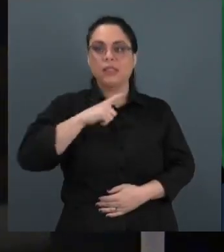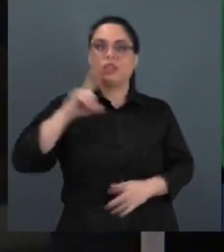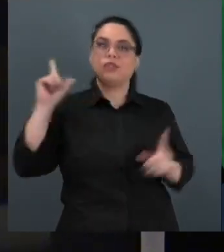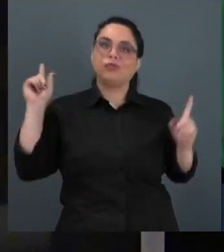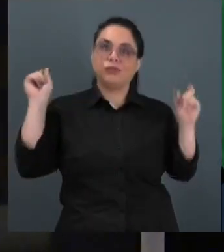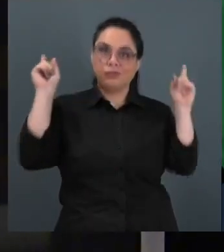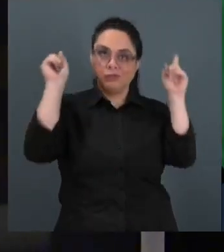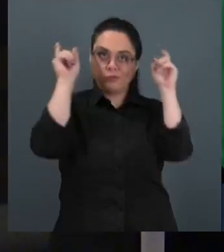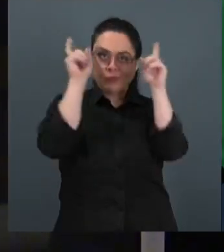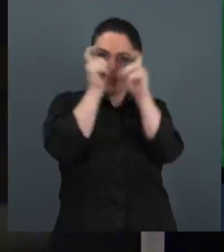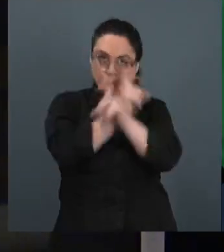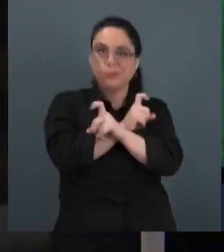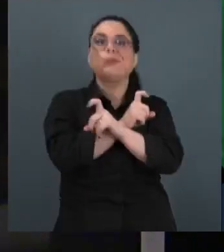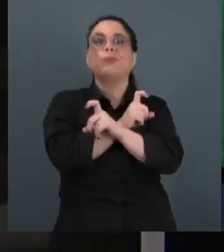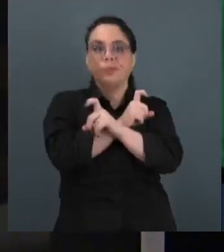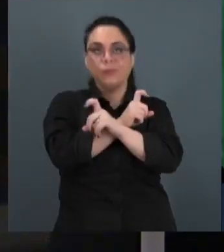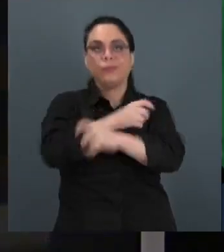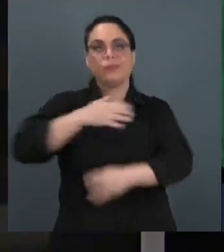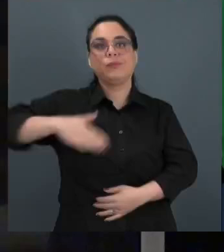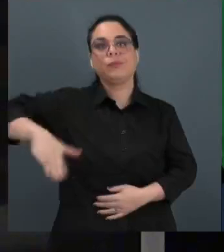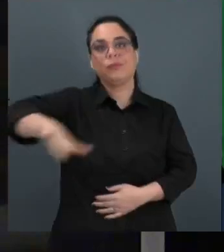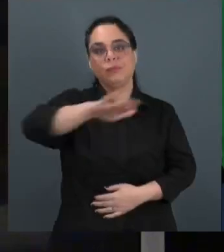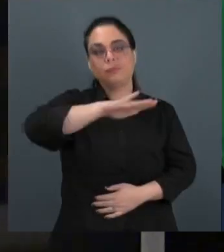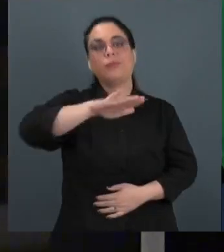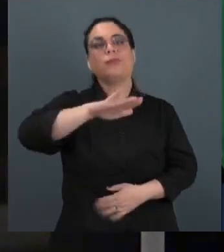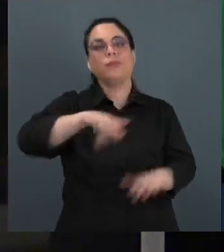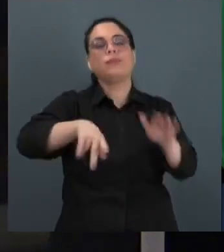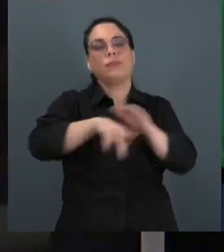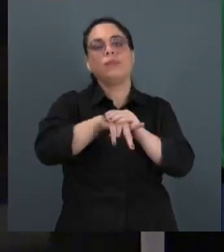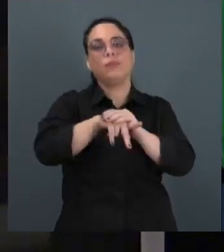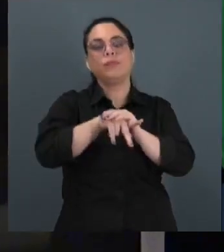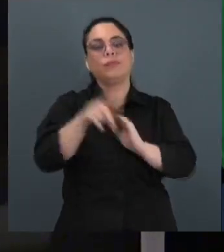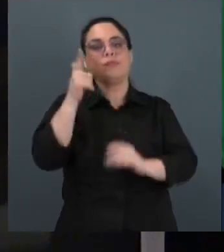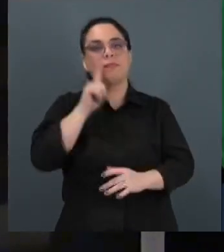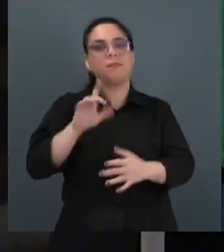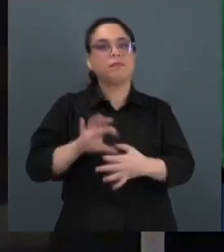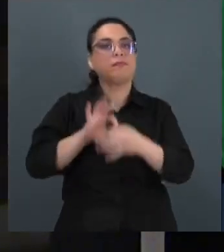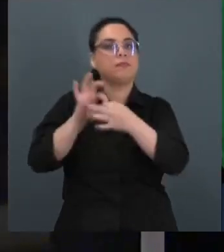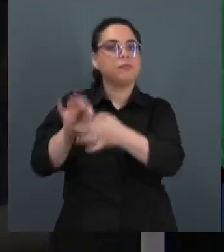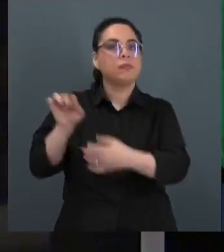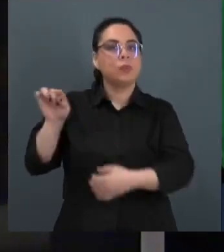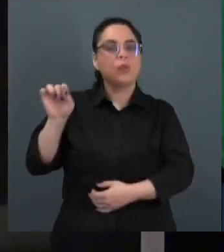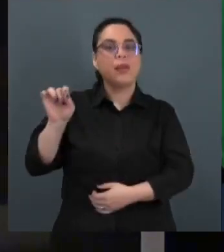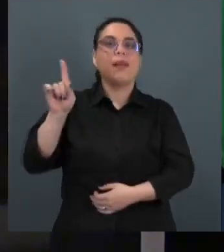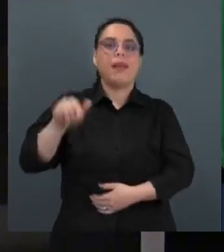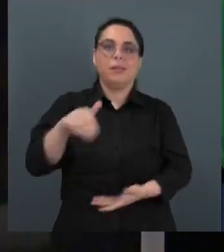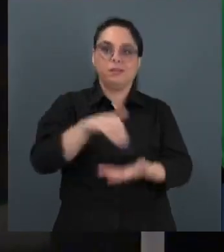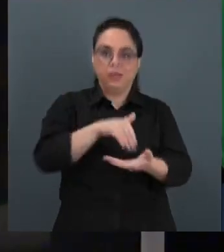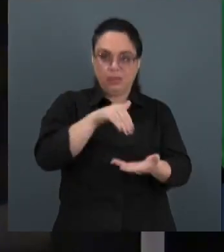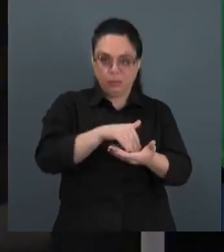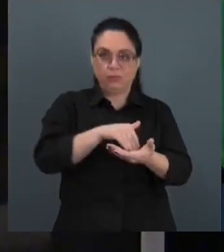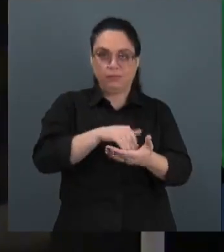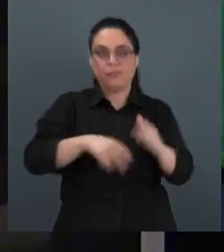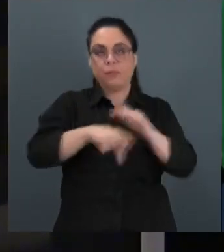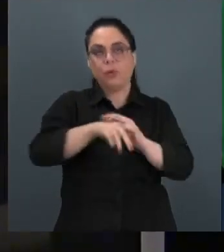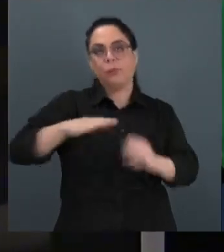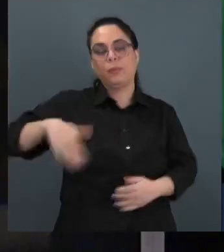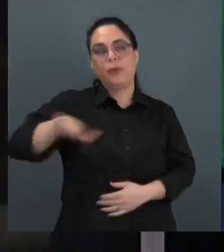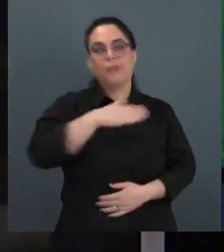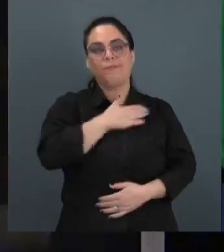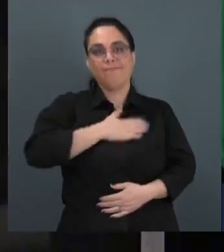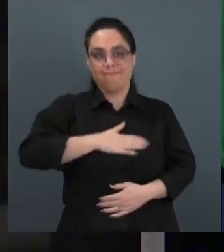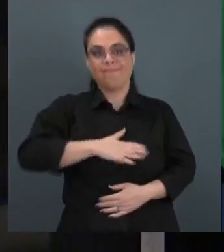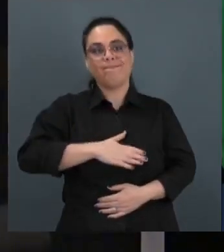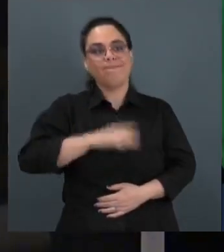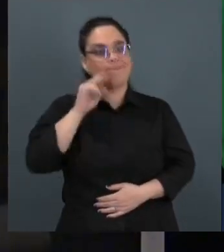de fazer o que é de sua responsabilidade, que é, minimamente, dar tranquilidade do ponto